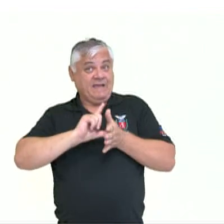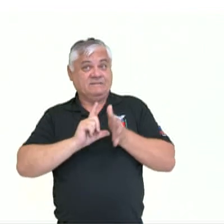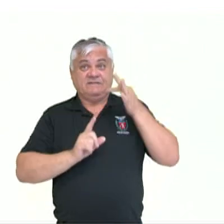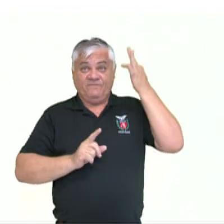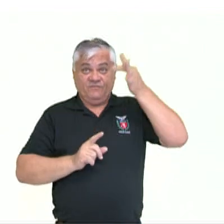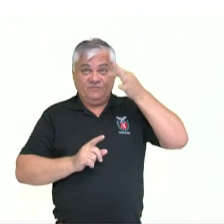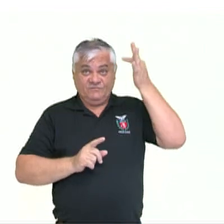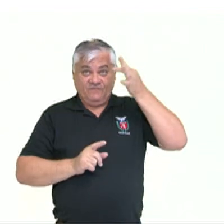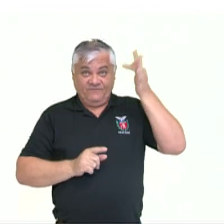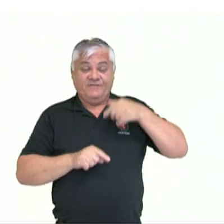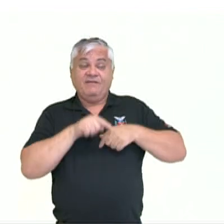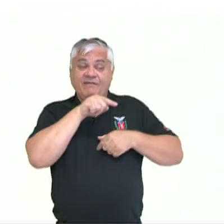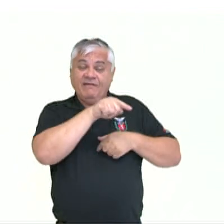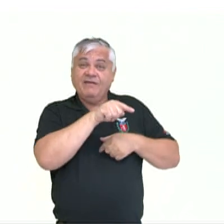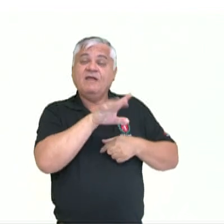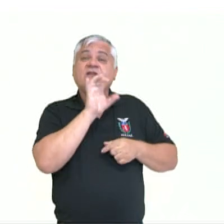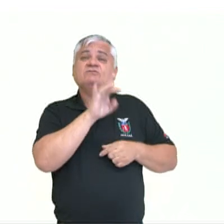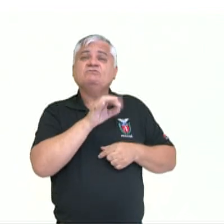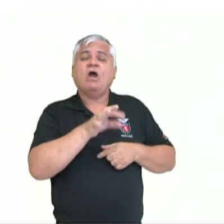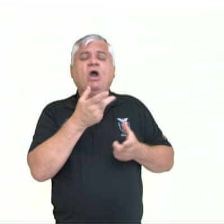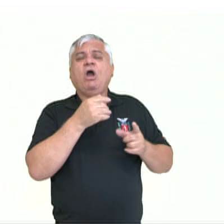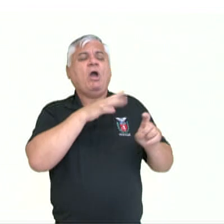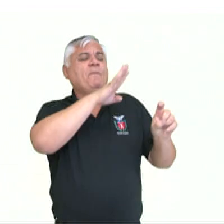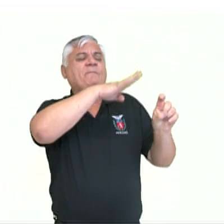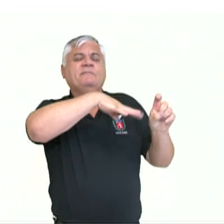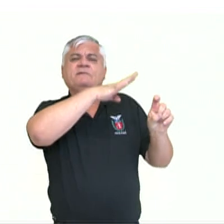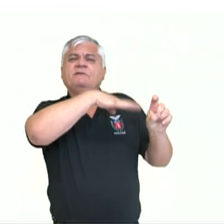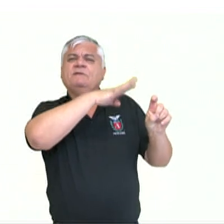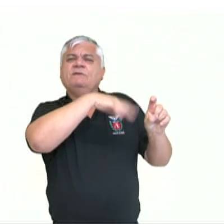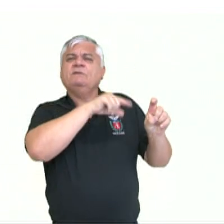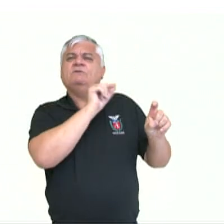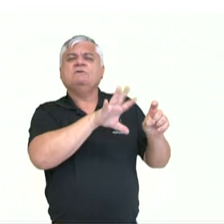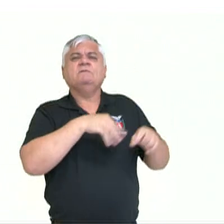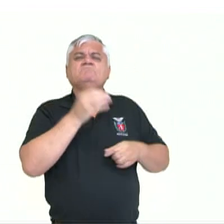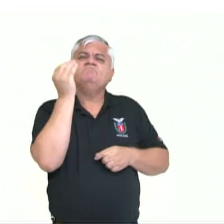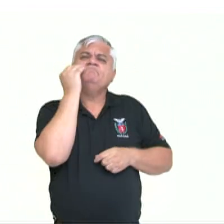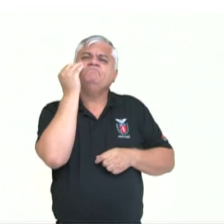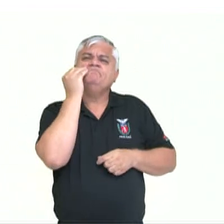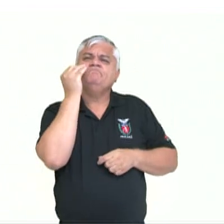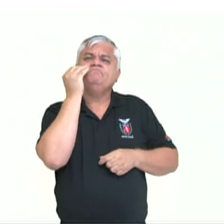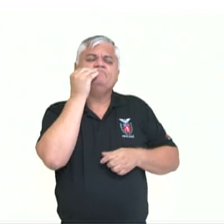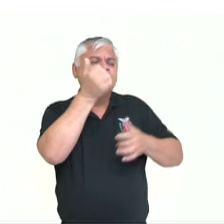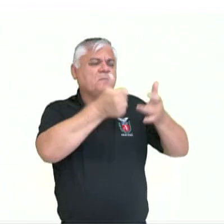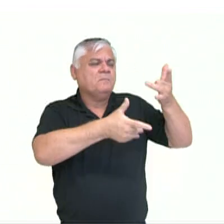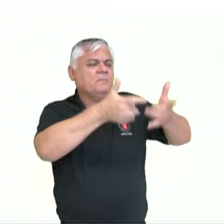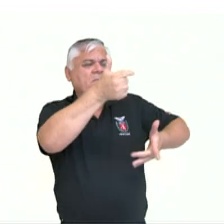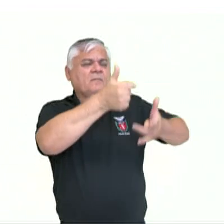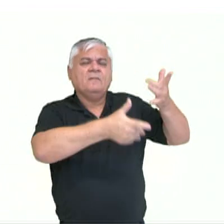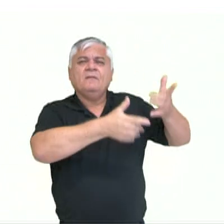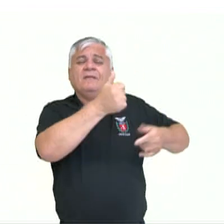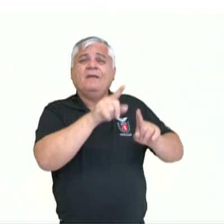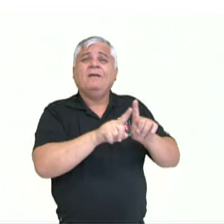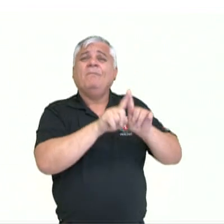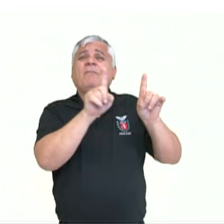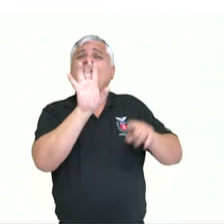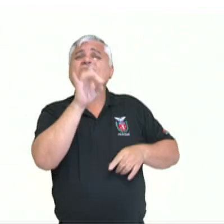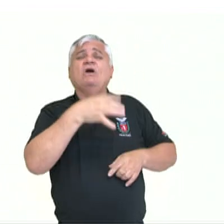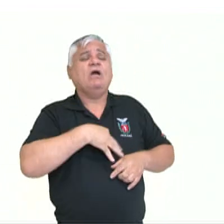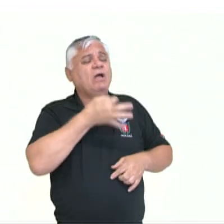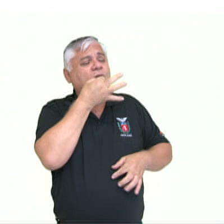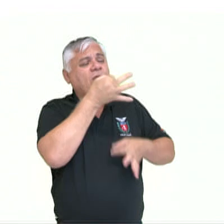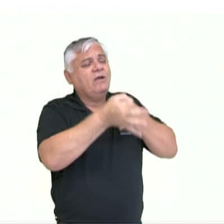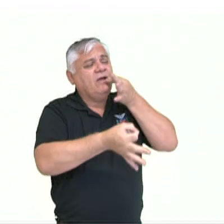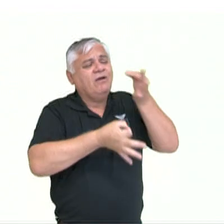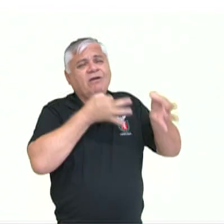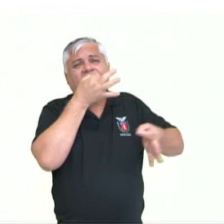filosofia, eles recorriam aos mitos. Os mitos eram uma tentativa de se explicar a realidade a partir da